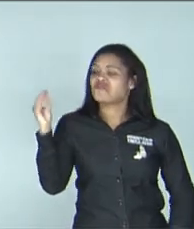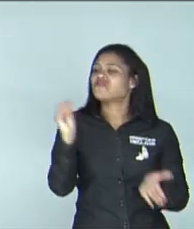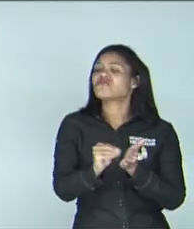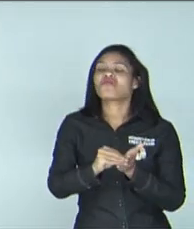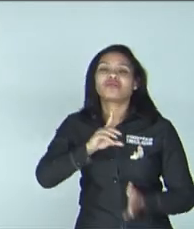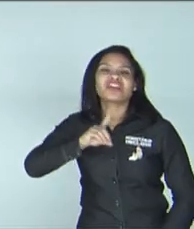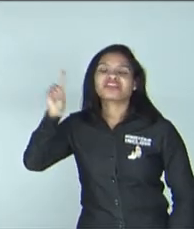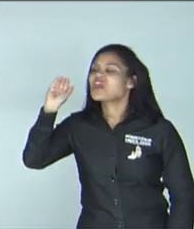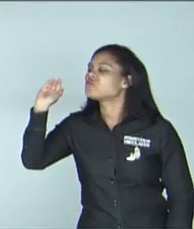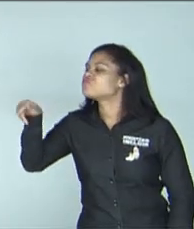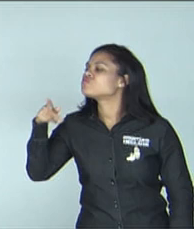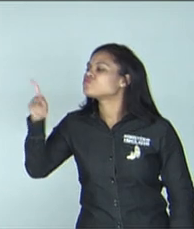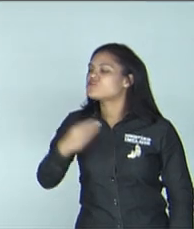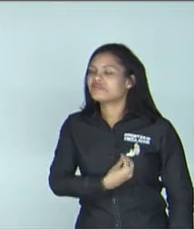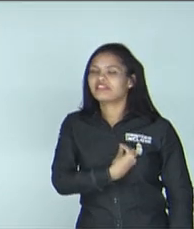deus